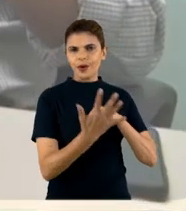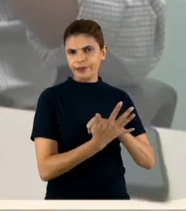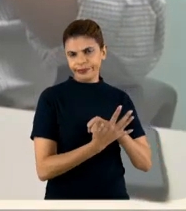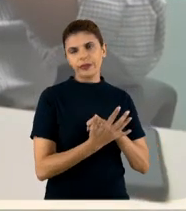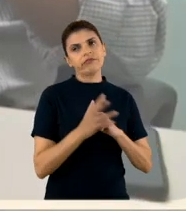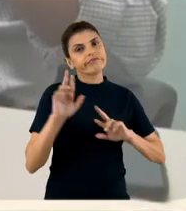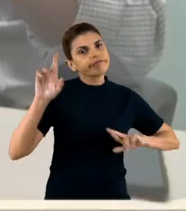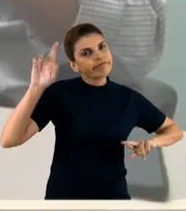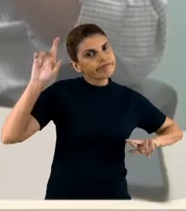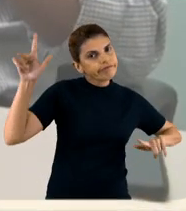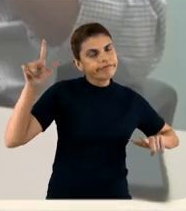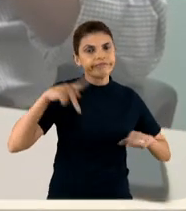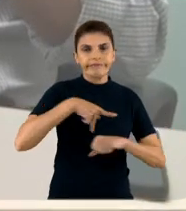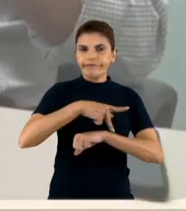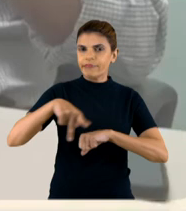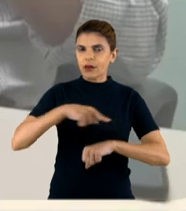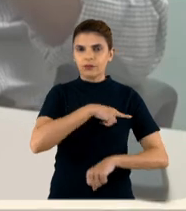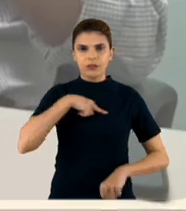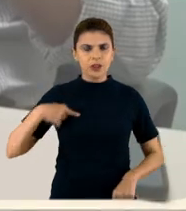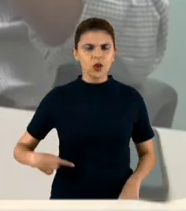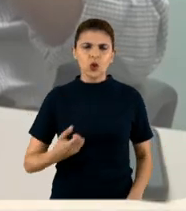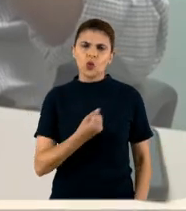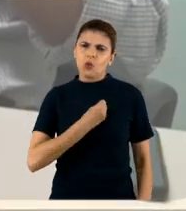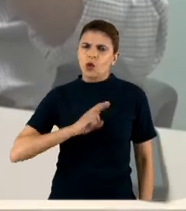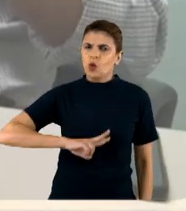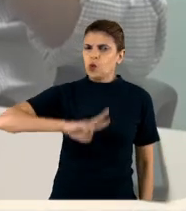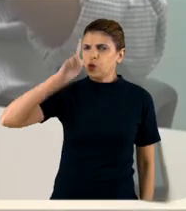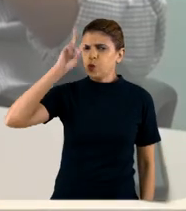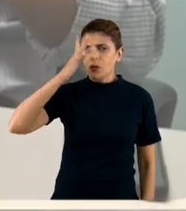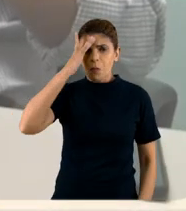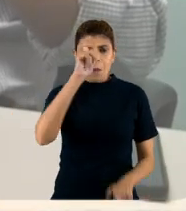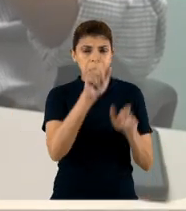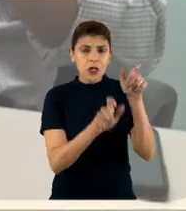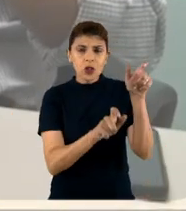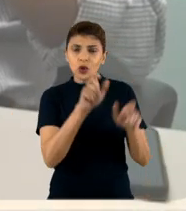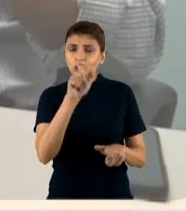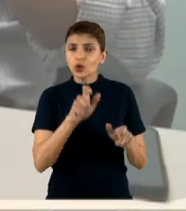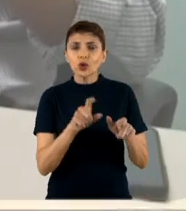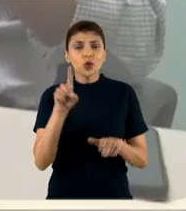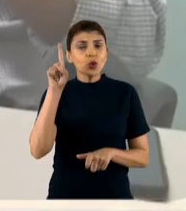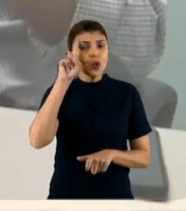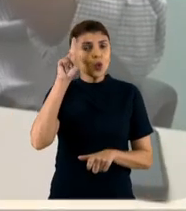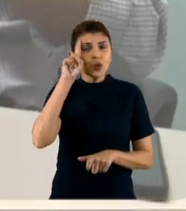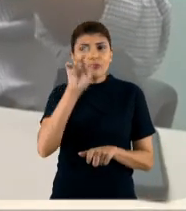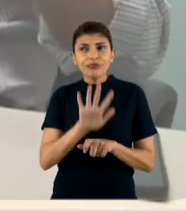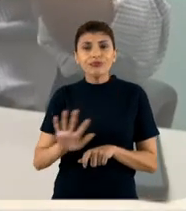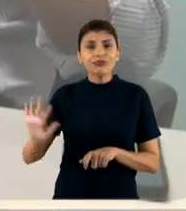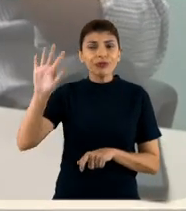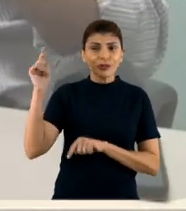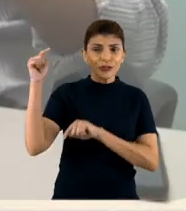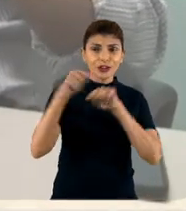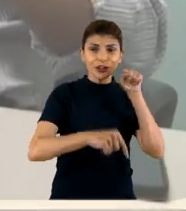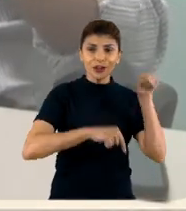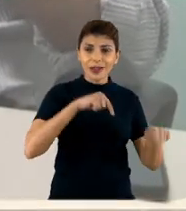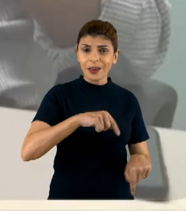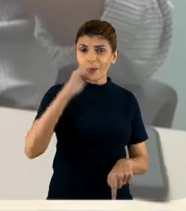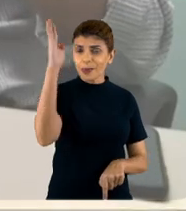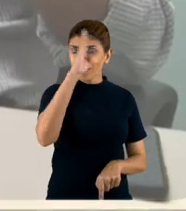uma situação à parte, porque é um número muito grande de pessoas que chegam da China todos os dias no país.